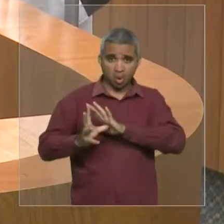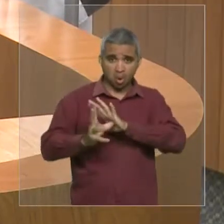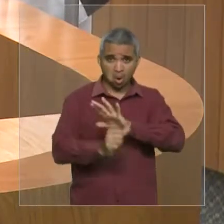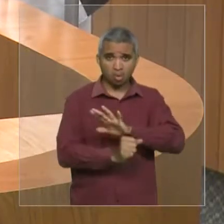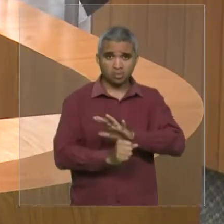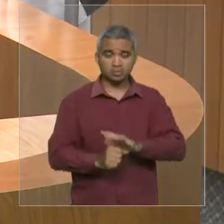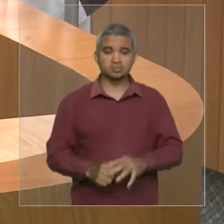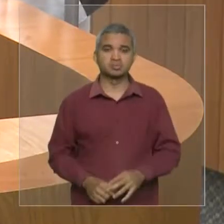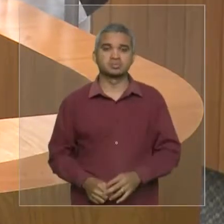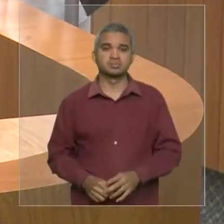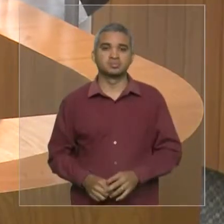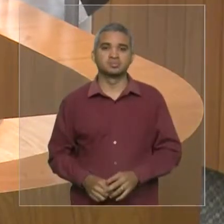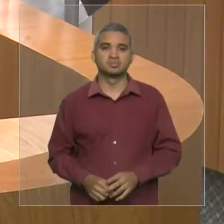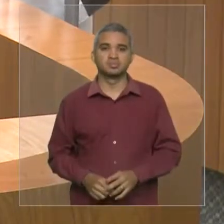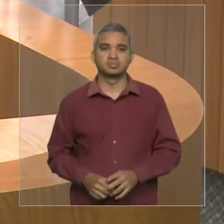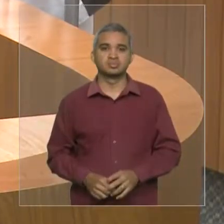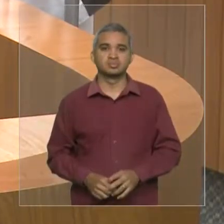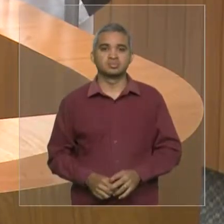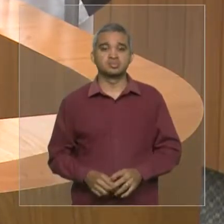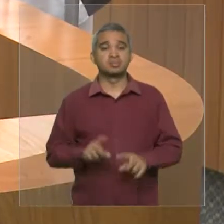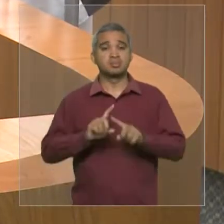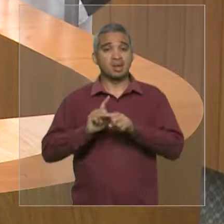E eu fui, registrei o BO,